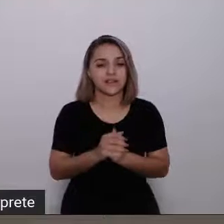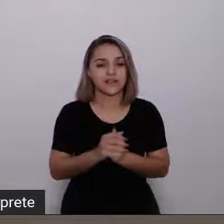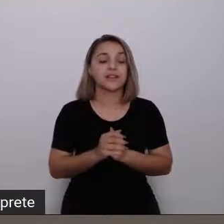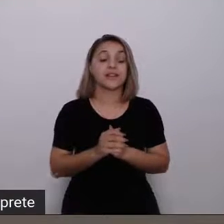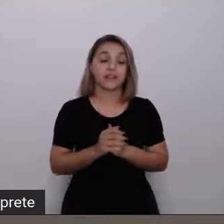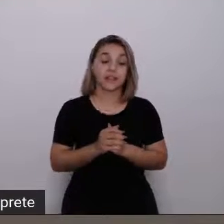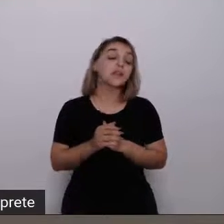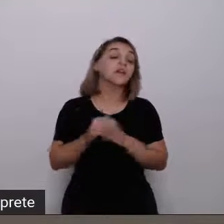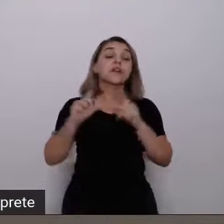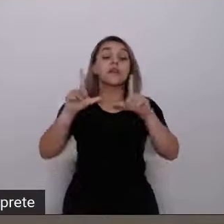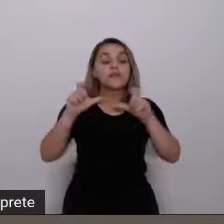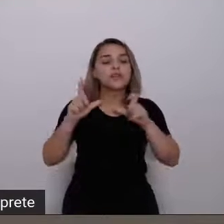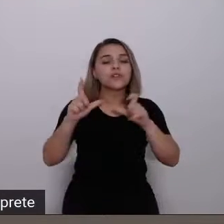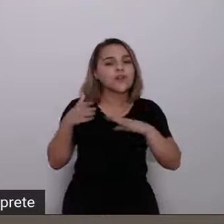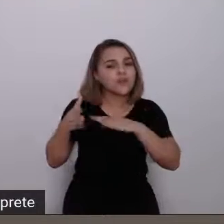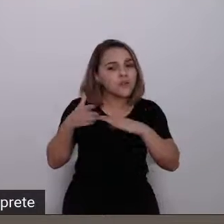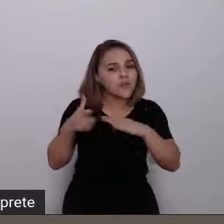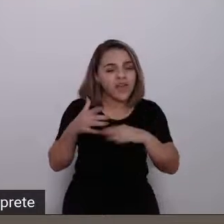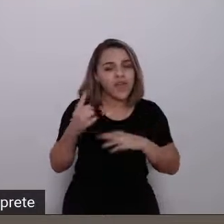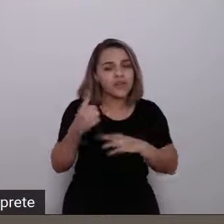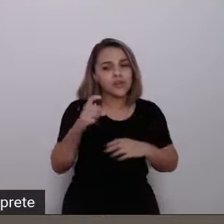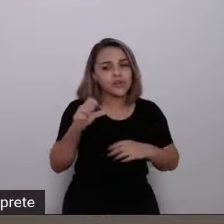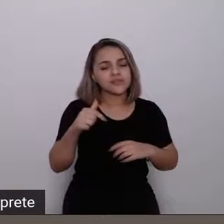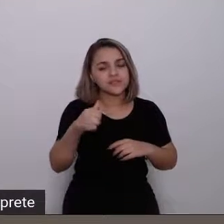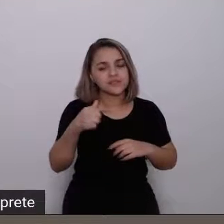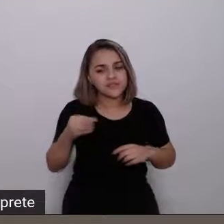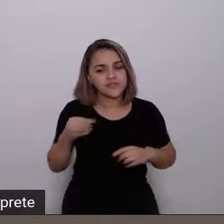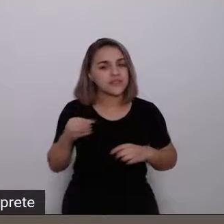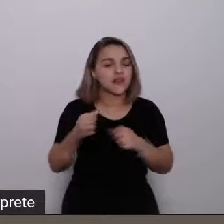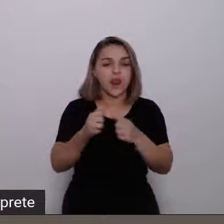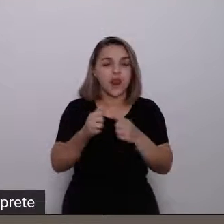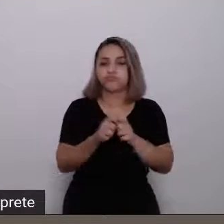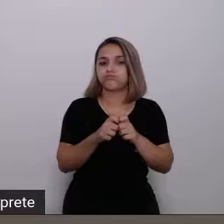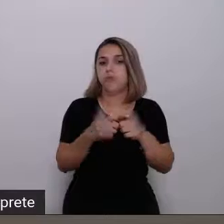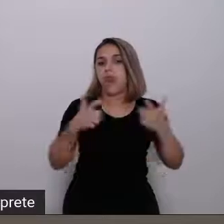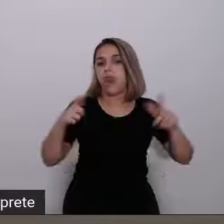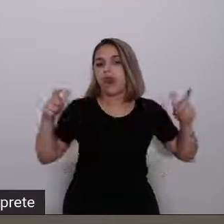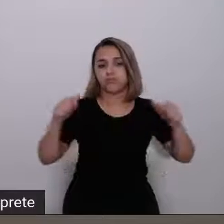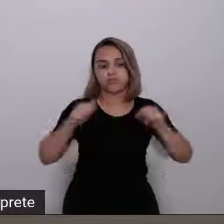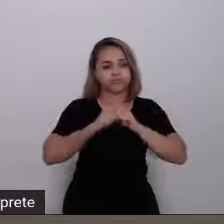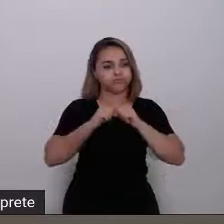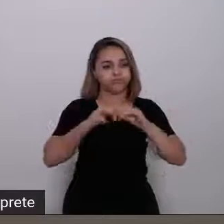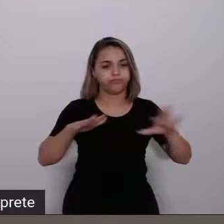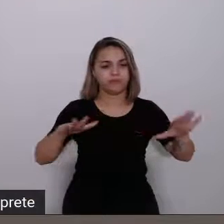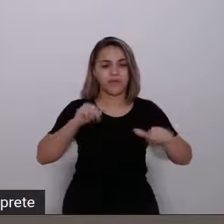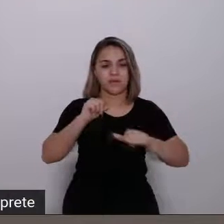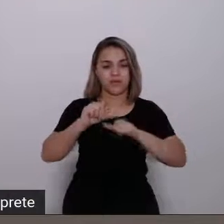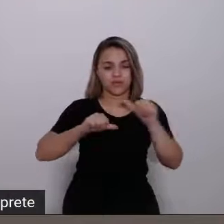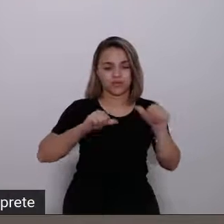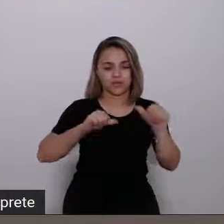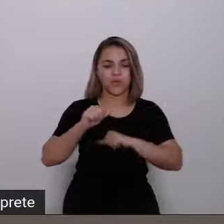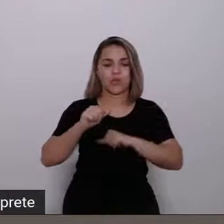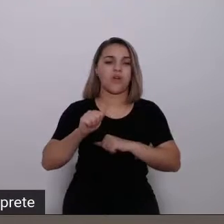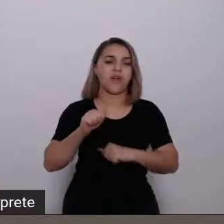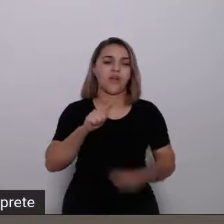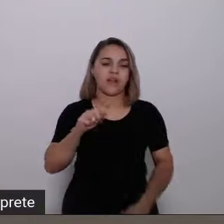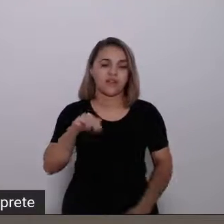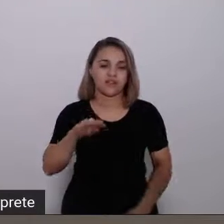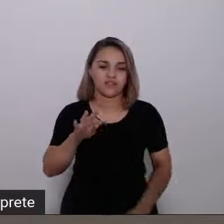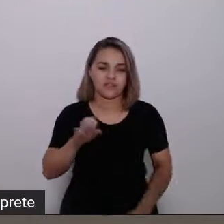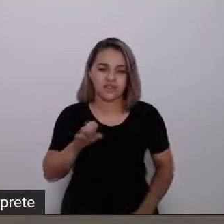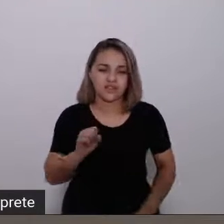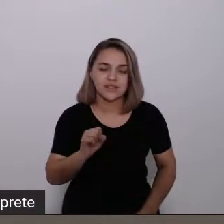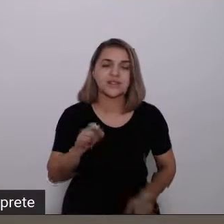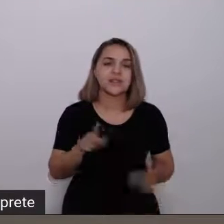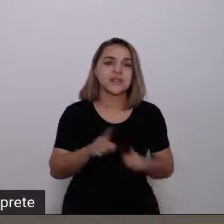ela explode, porque são duas ou três gerações depois, mudaram os agentes, mudaram os praticantes, e os novos